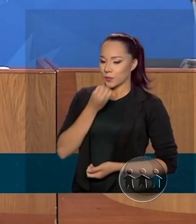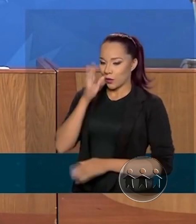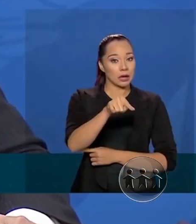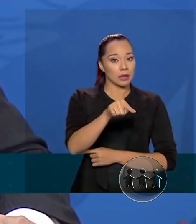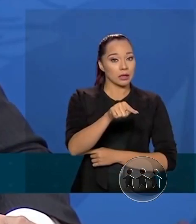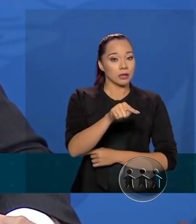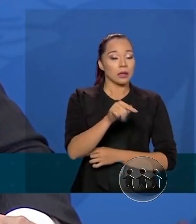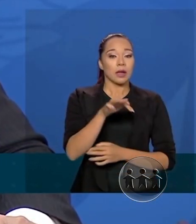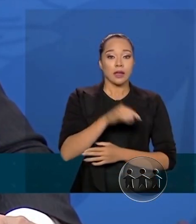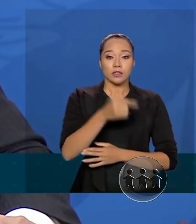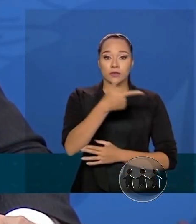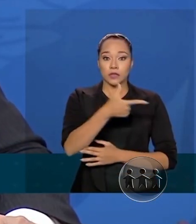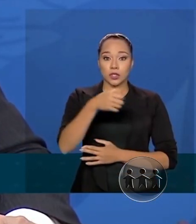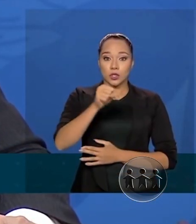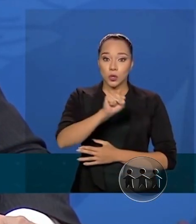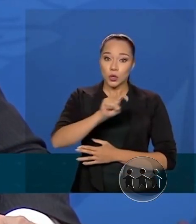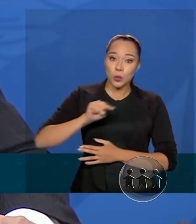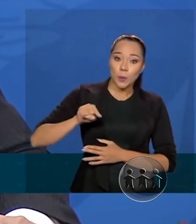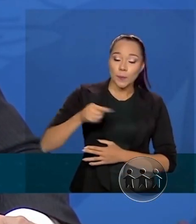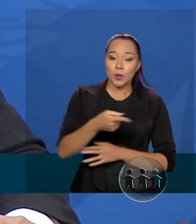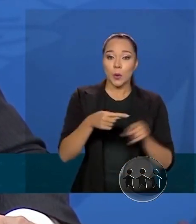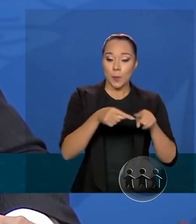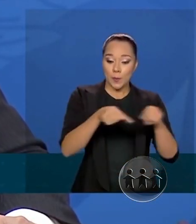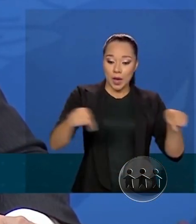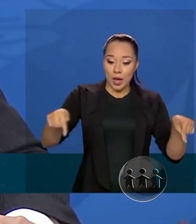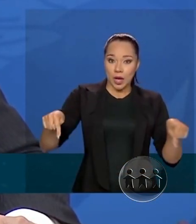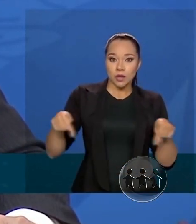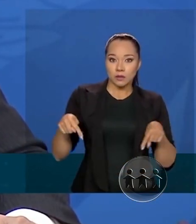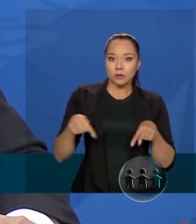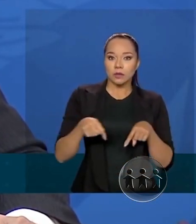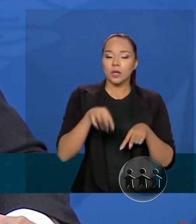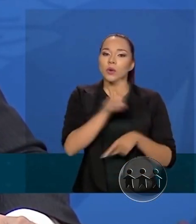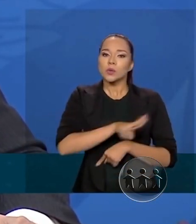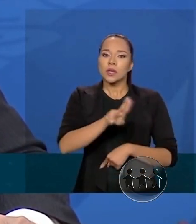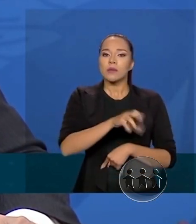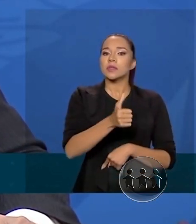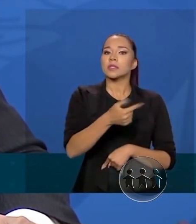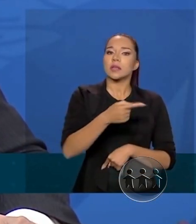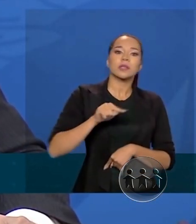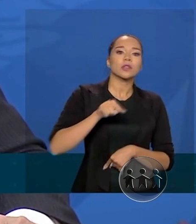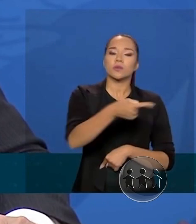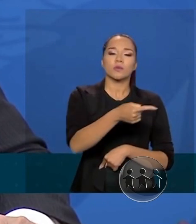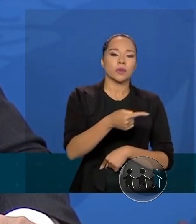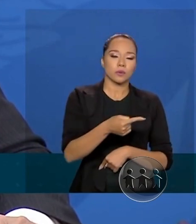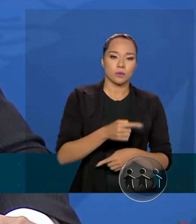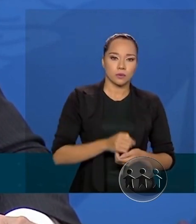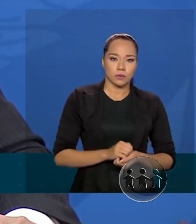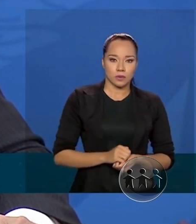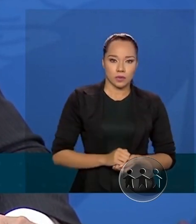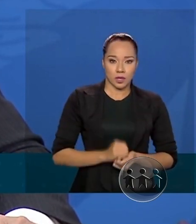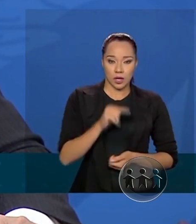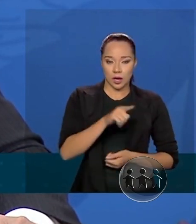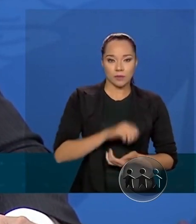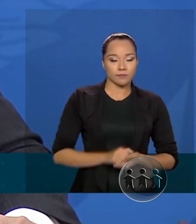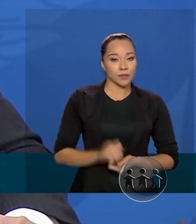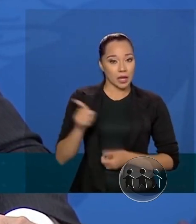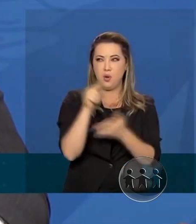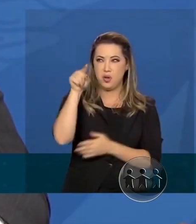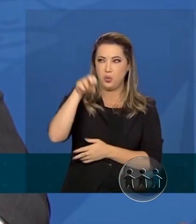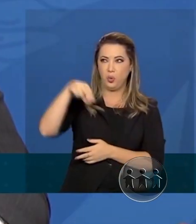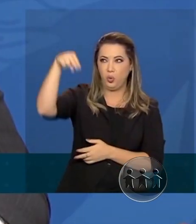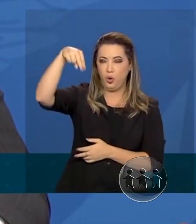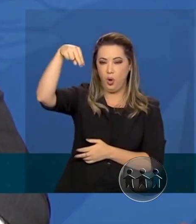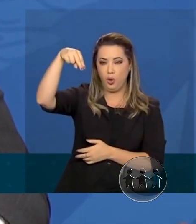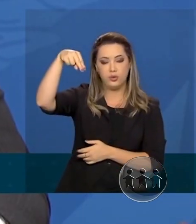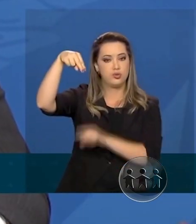Pazuello, quanto também em uma outra reunião com o presidente Jair Bolsonaro. E aí o governador explicou a necessidade de